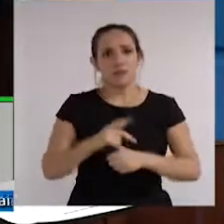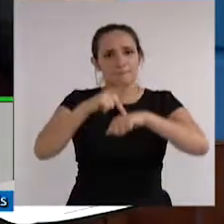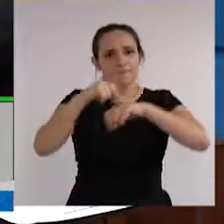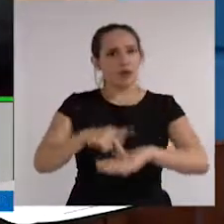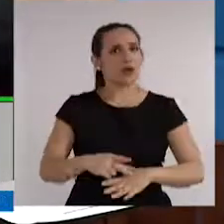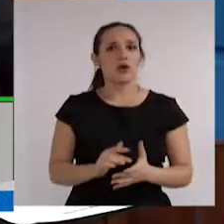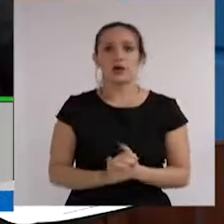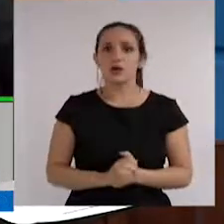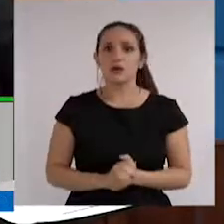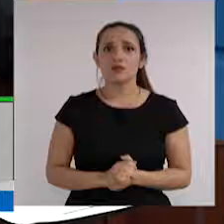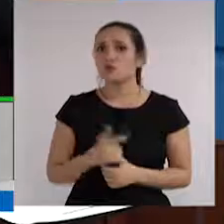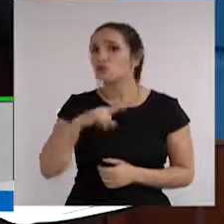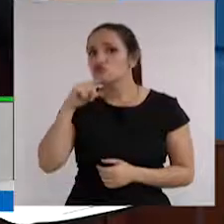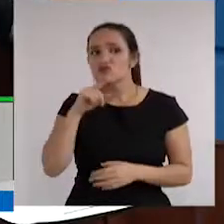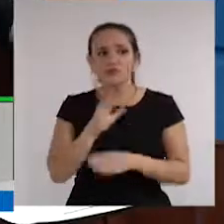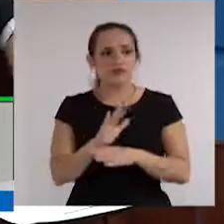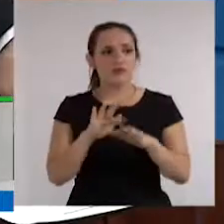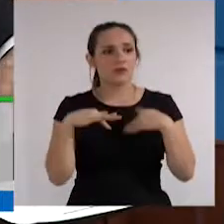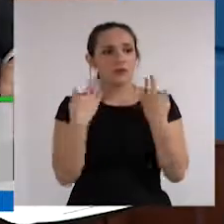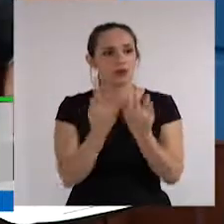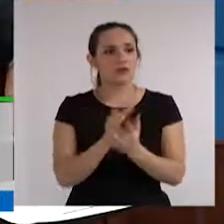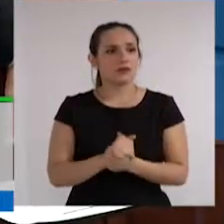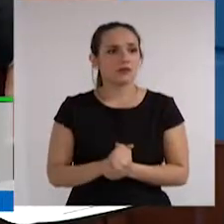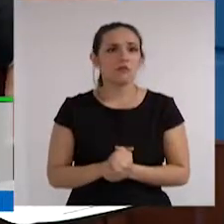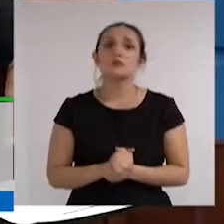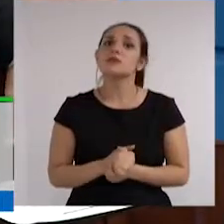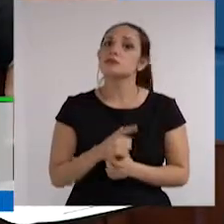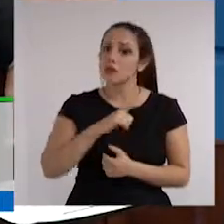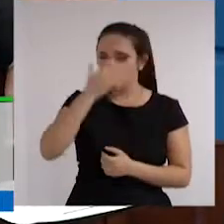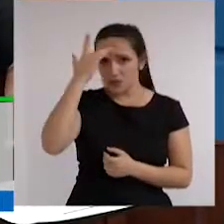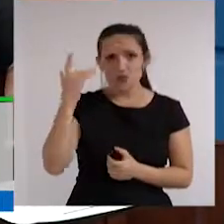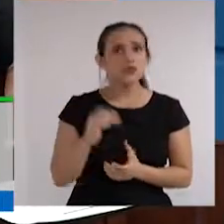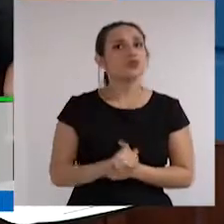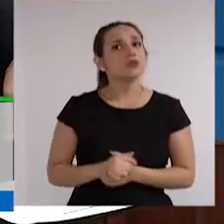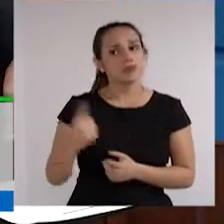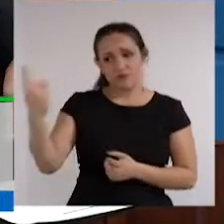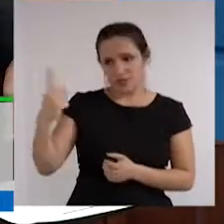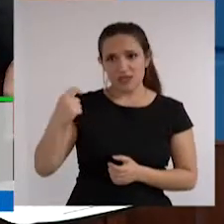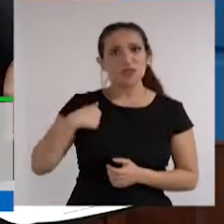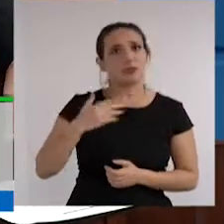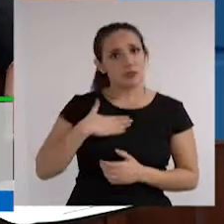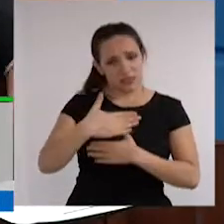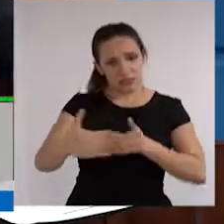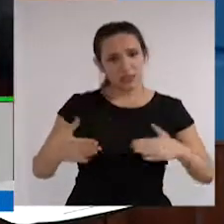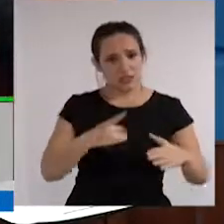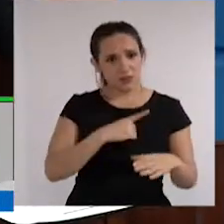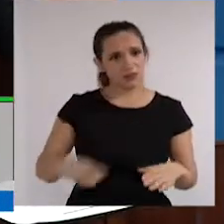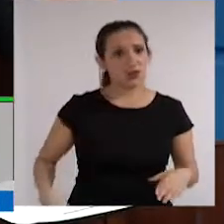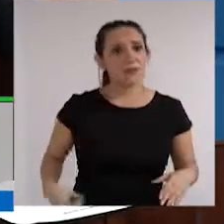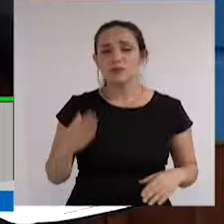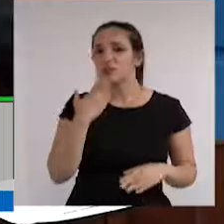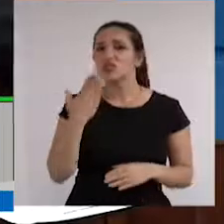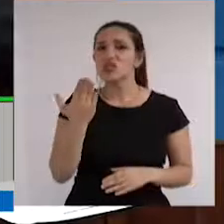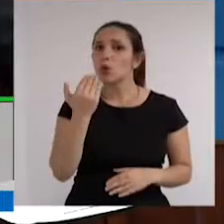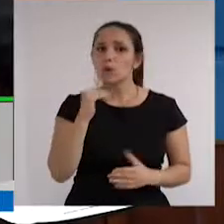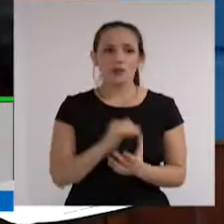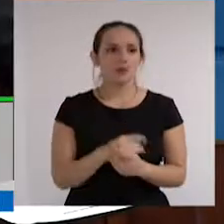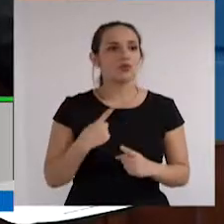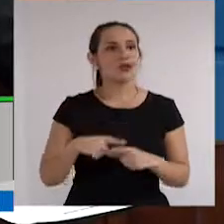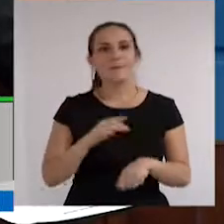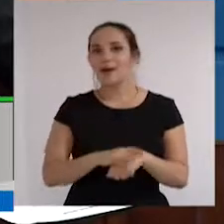as famílias. Uai, eu estou recebendo aqui no meu gabinete pedido de cesta básica. Porque aumentou a